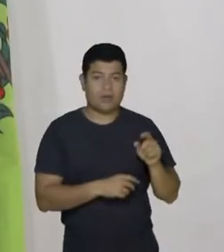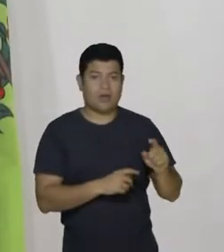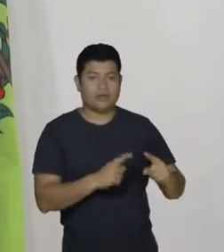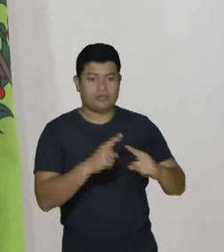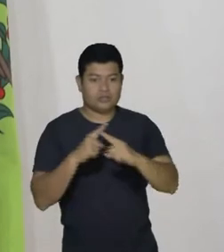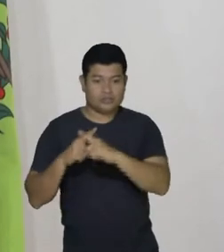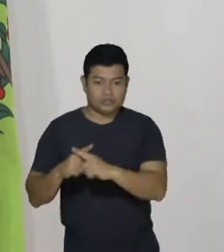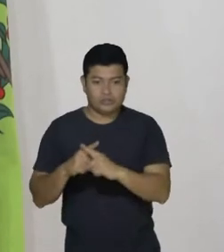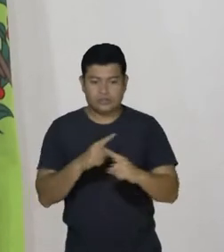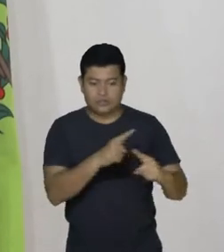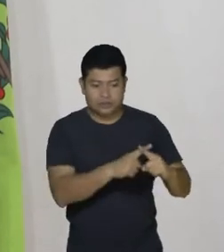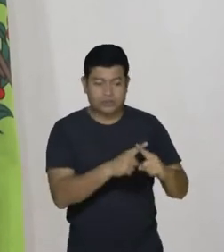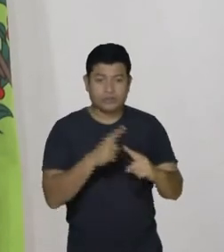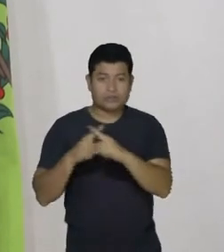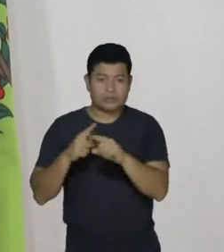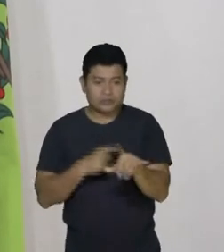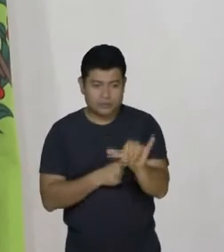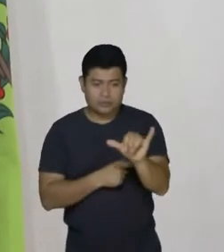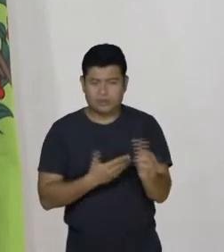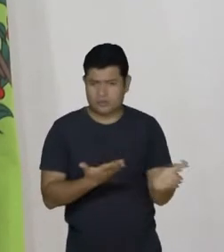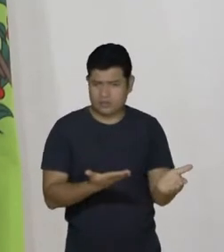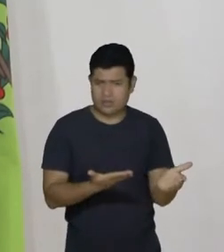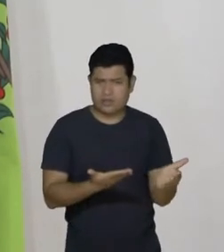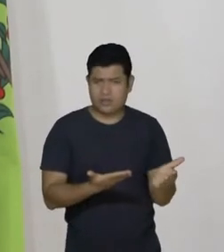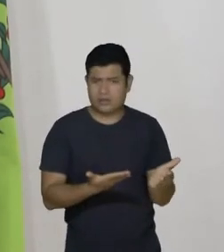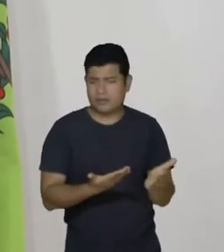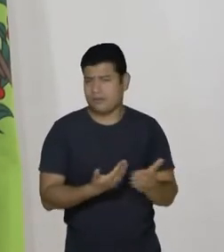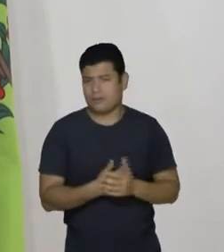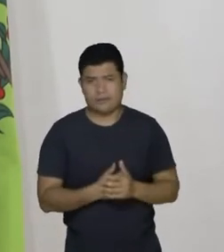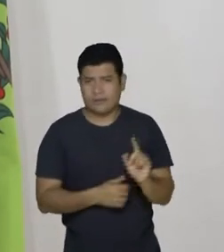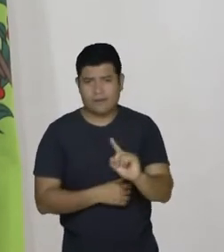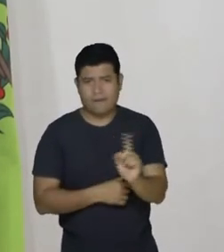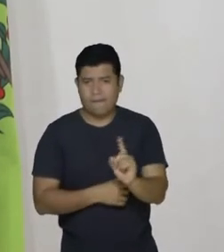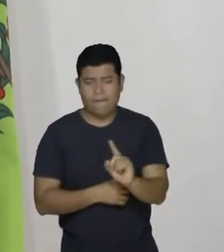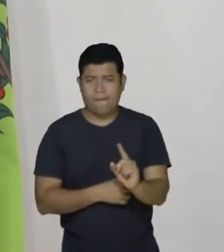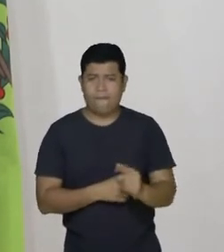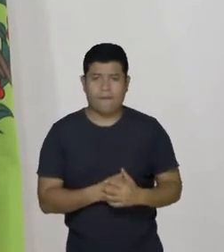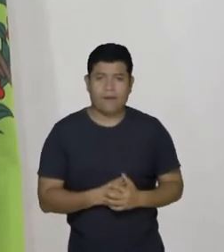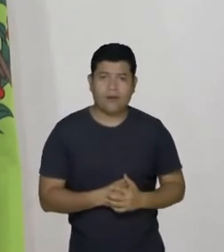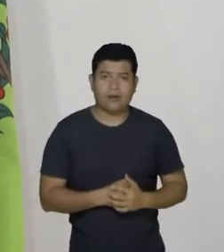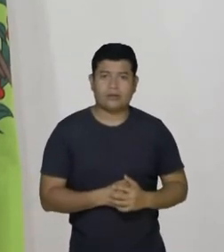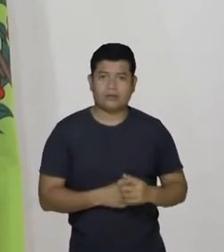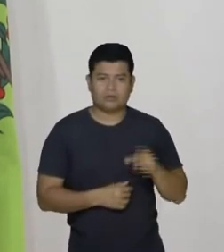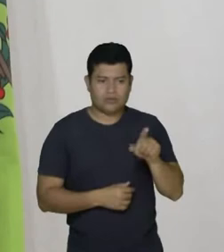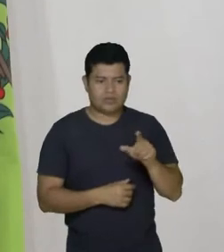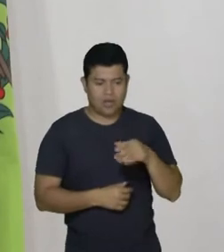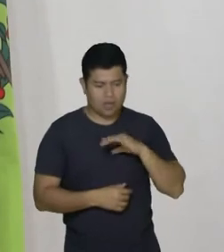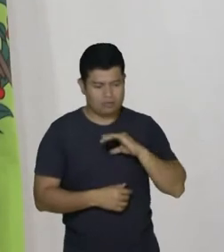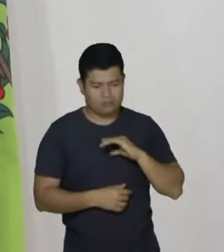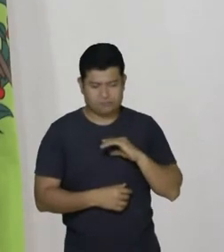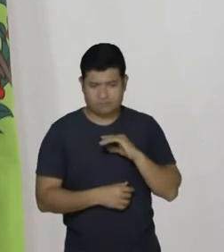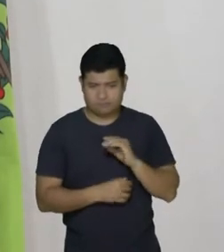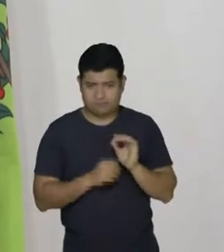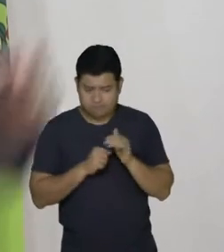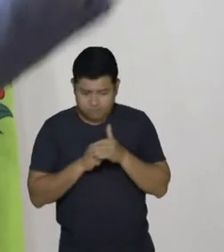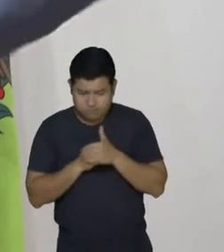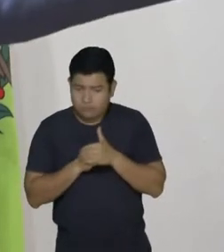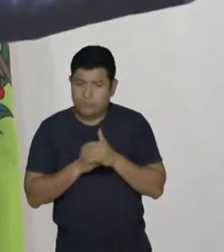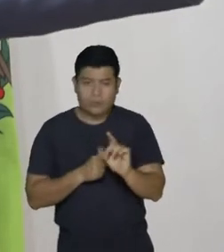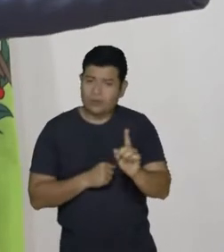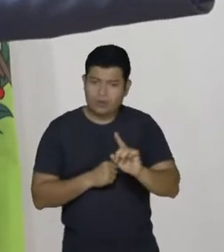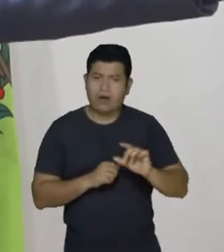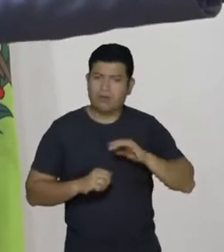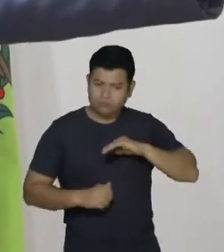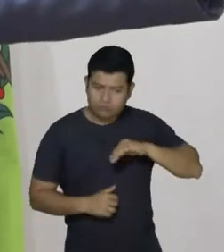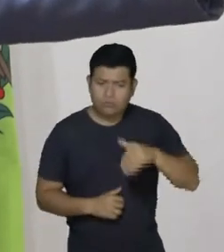XY. Mas eles estão fazendo policiamento. Não se acovarde! Não se acovarde! Um